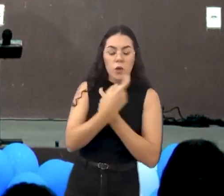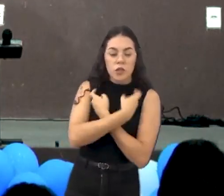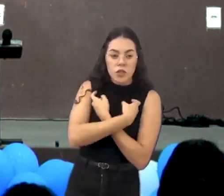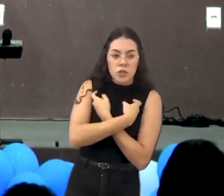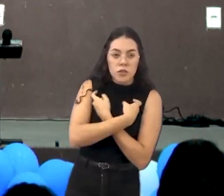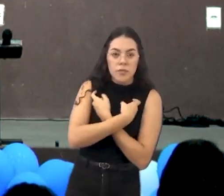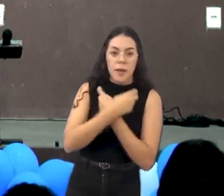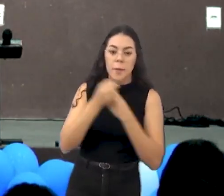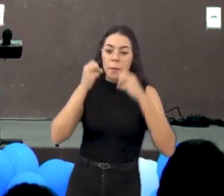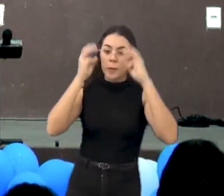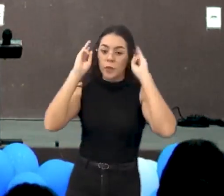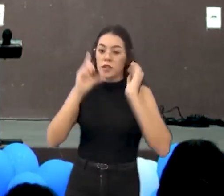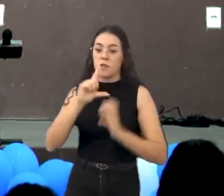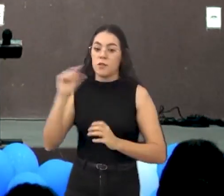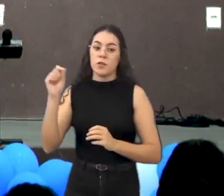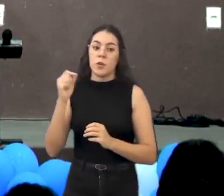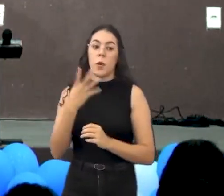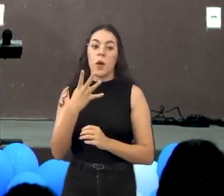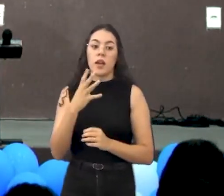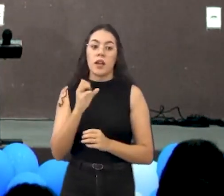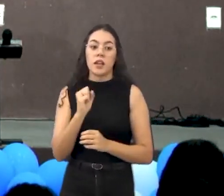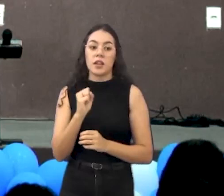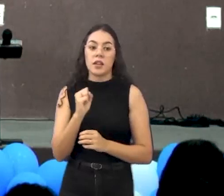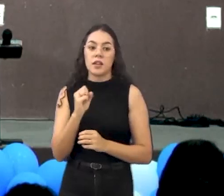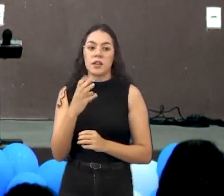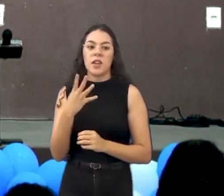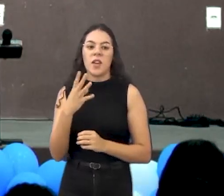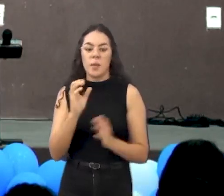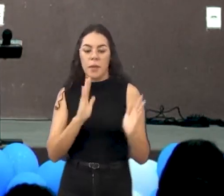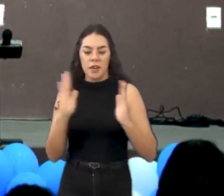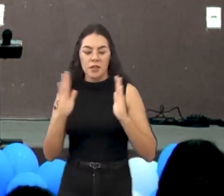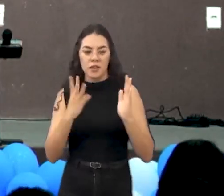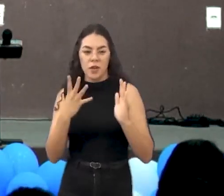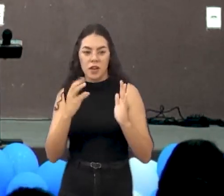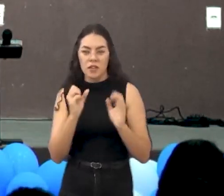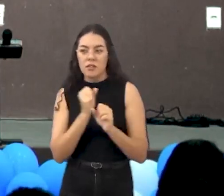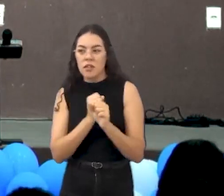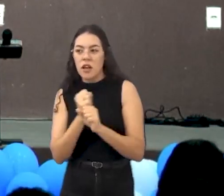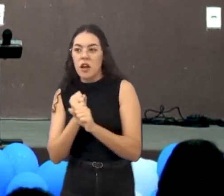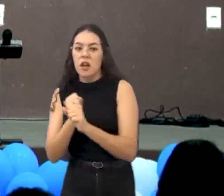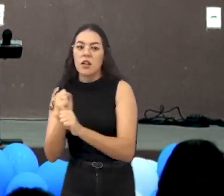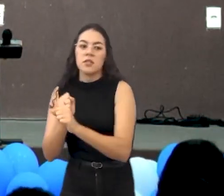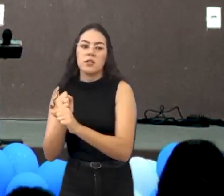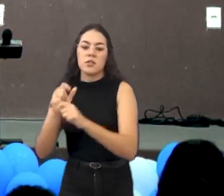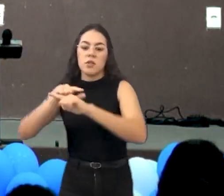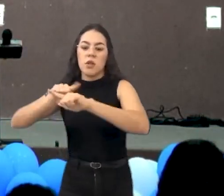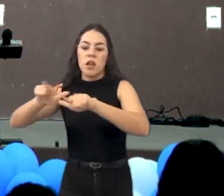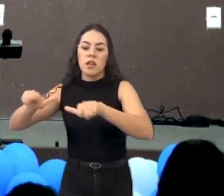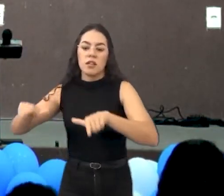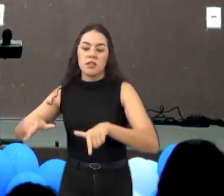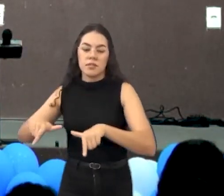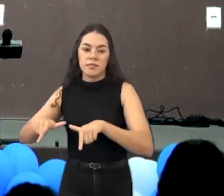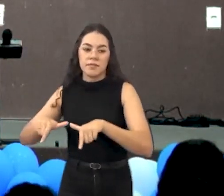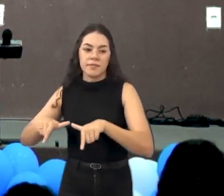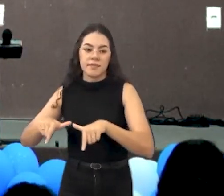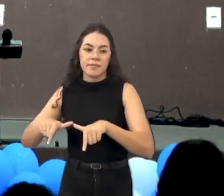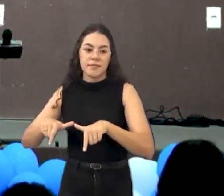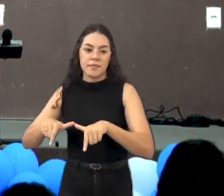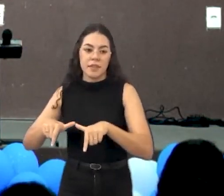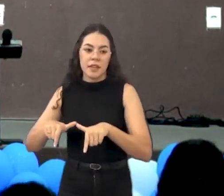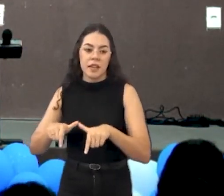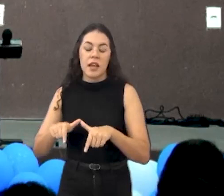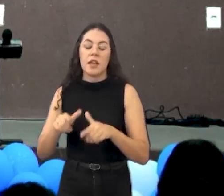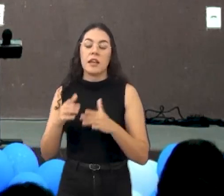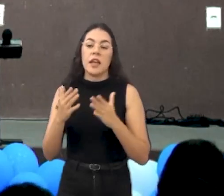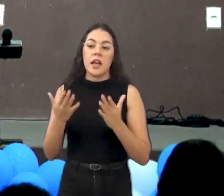Moisés fugiu, passou 40 anos no deserto aprendendo a ser manso, para poder ser usado por Deus. Não era assim que se resolvia a coisa. Não